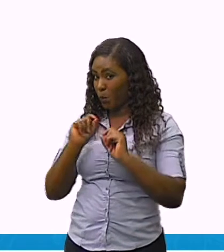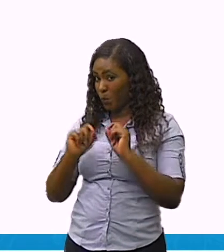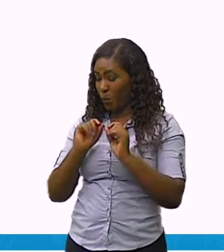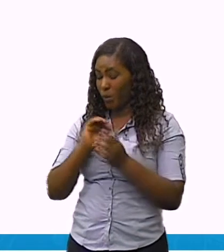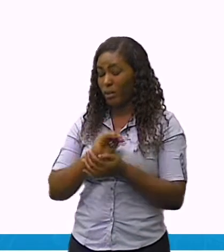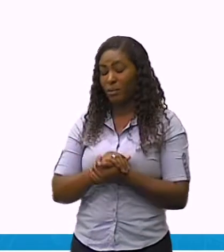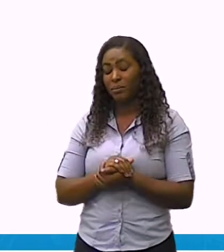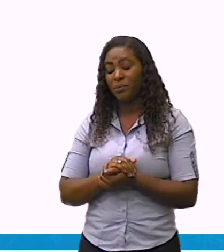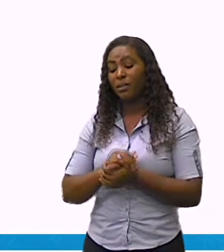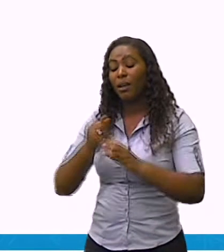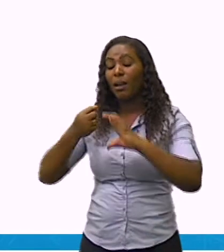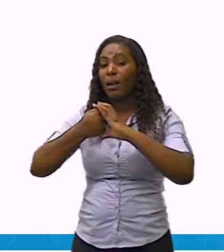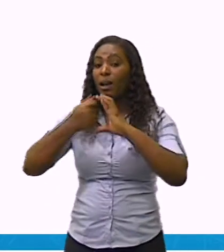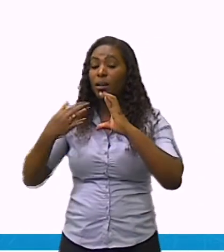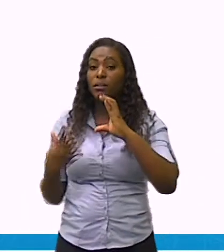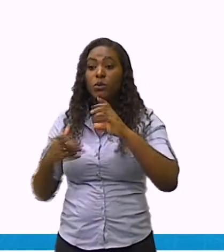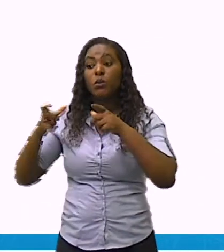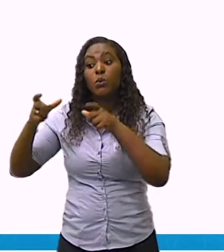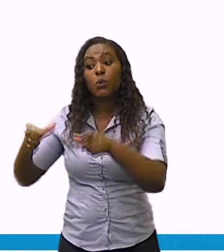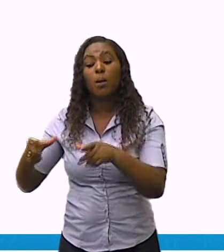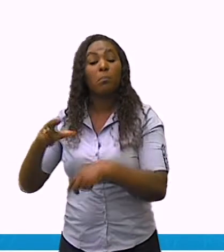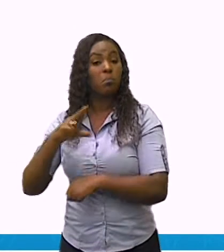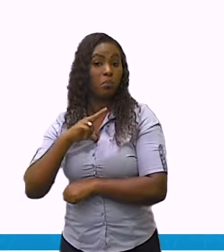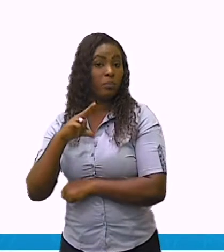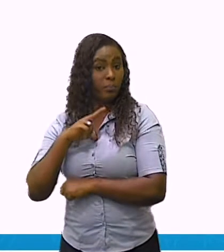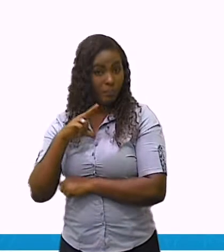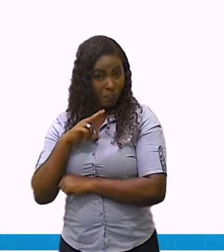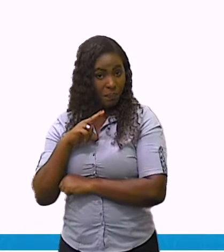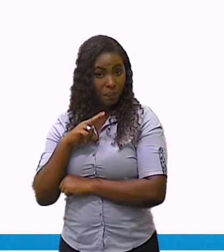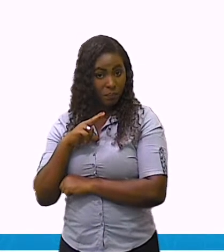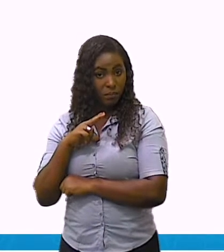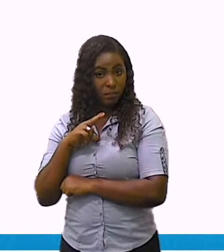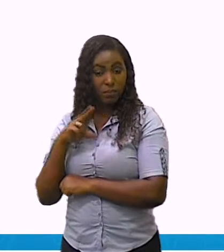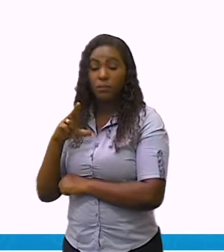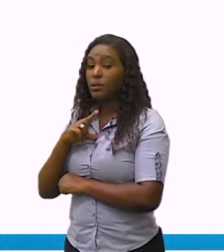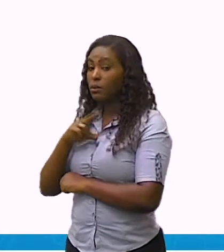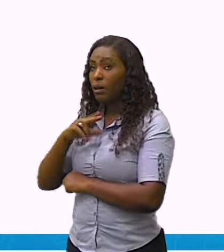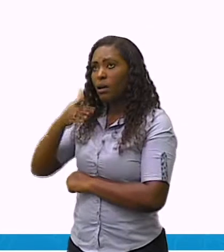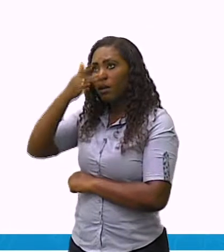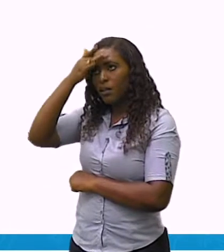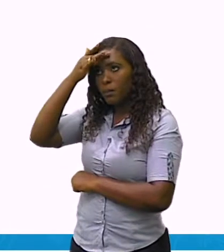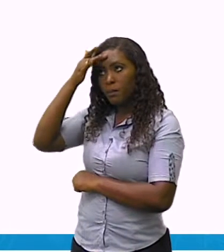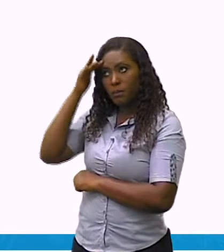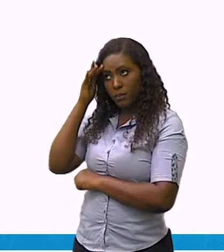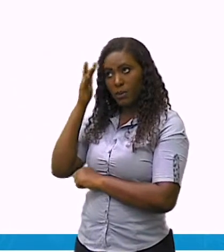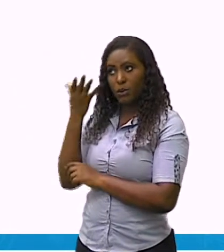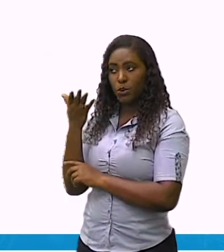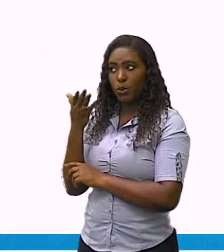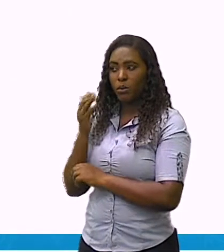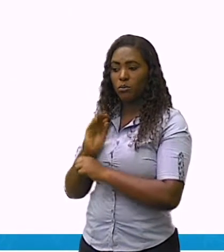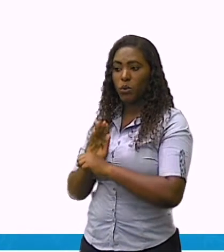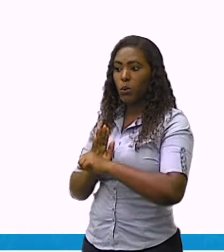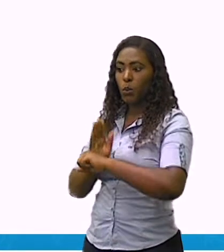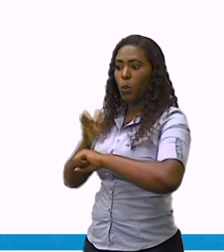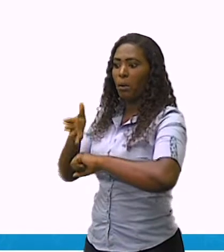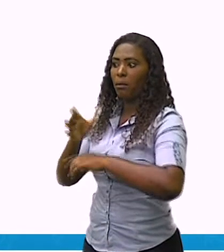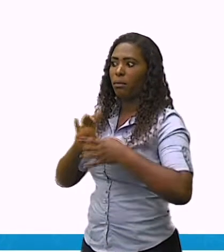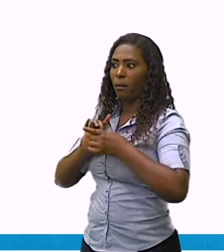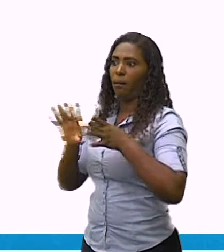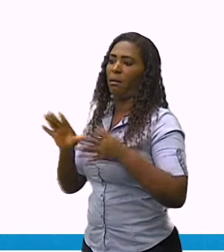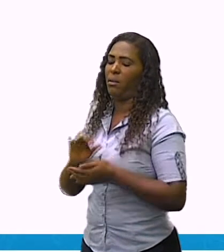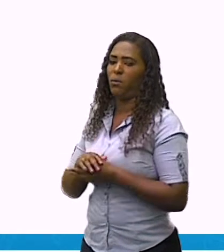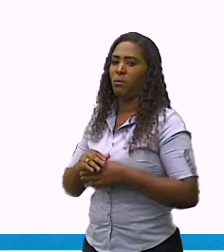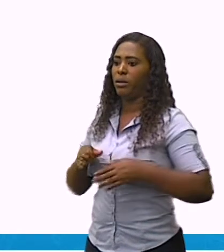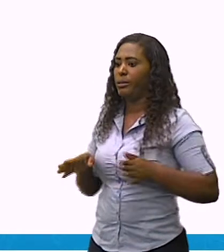características de um ambiente privado, onde a entrada das pessoas ela não ocorre de forma livre, mas